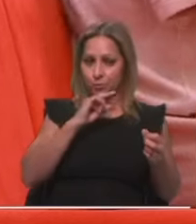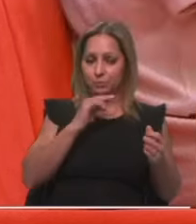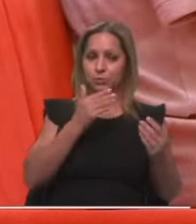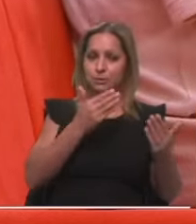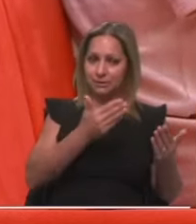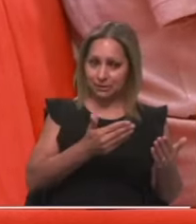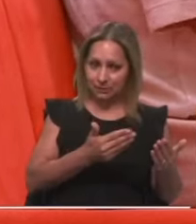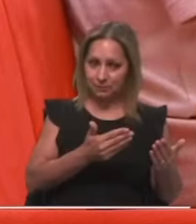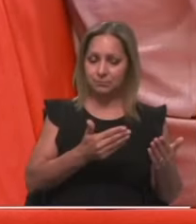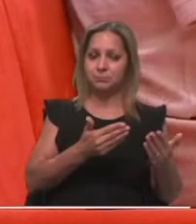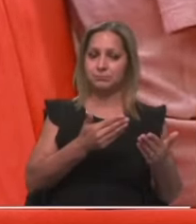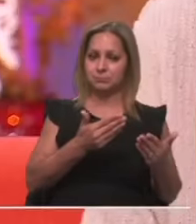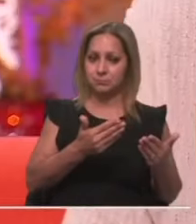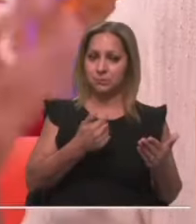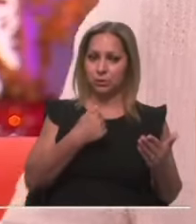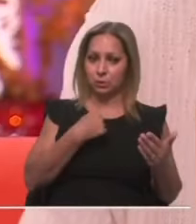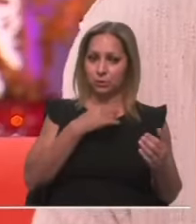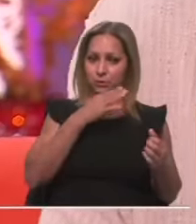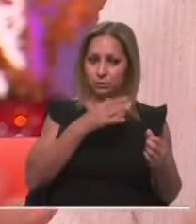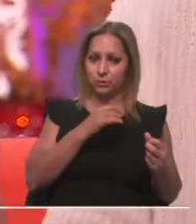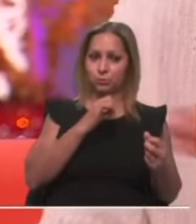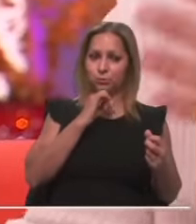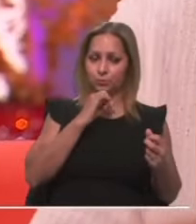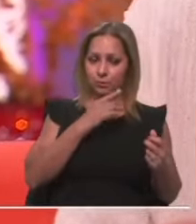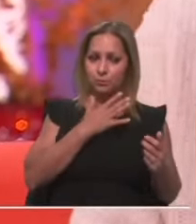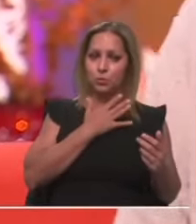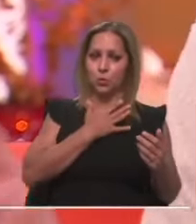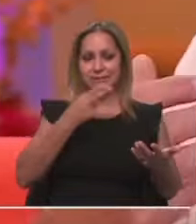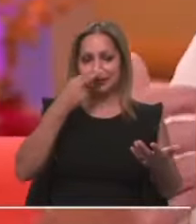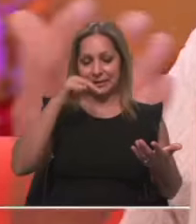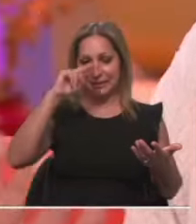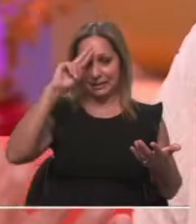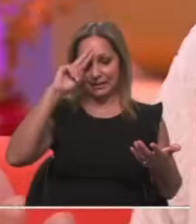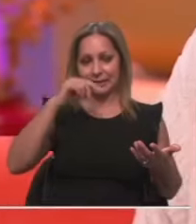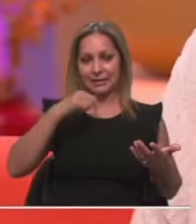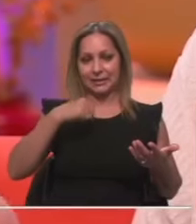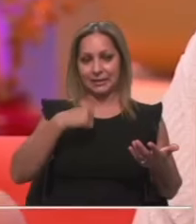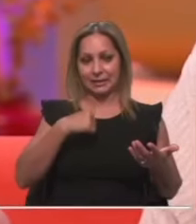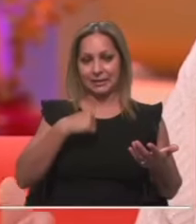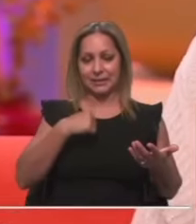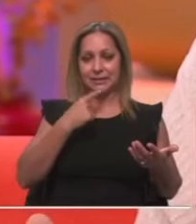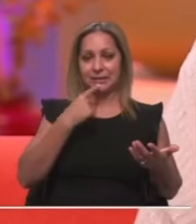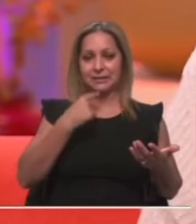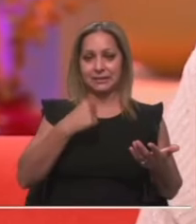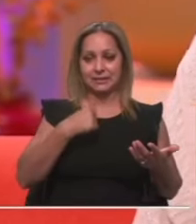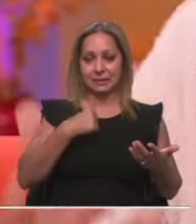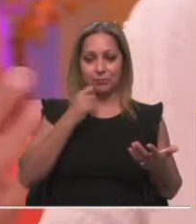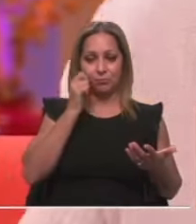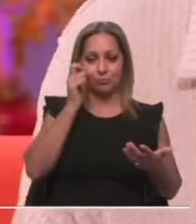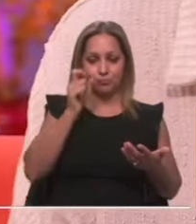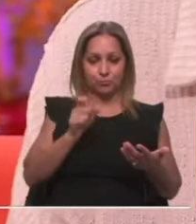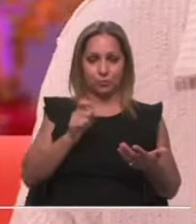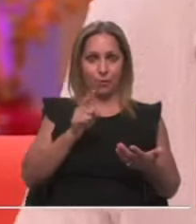dito ainda podemos ter Tirar algum prazer da vida sexual Venderam uma Maria João de tal maneira